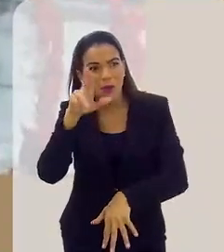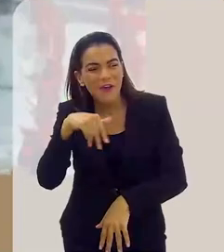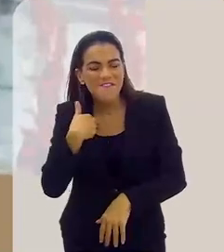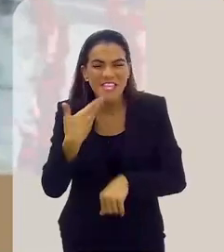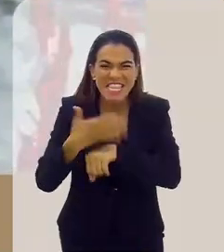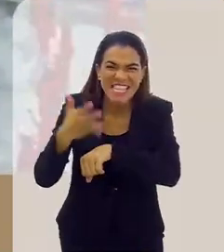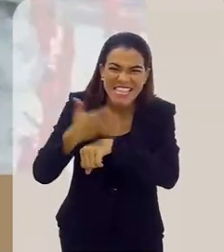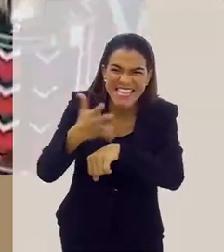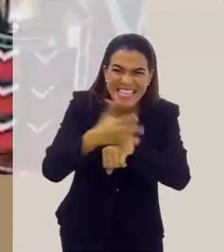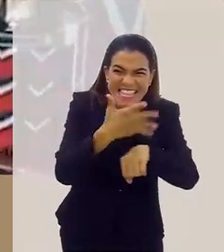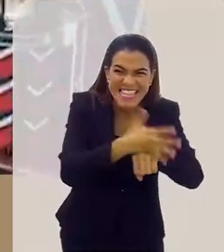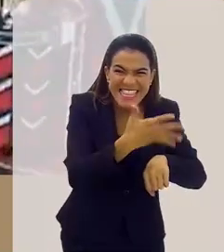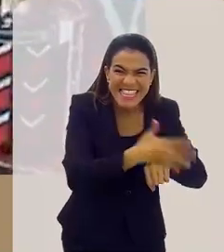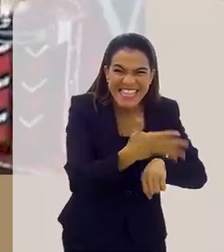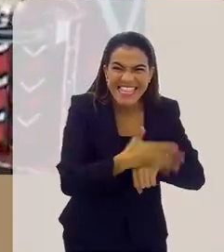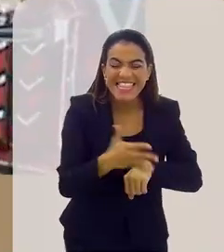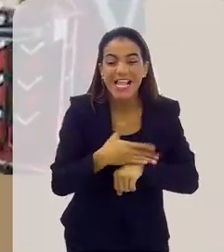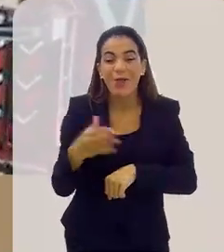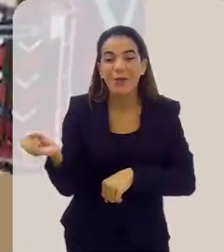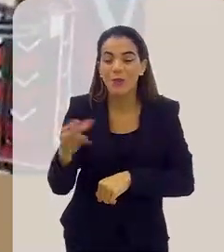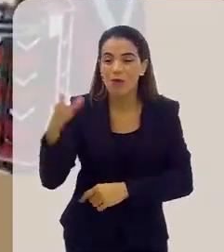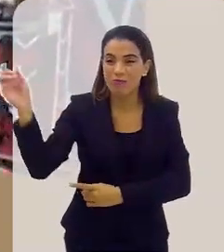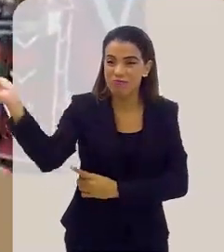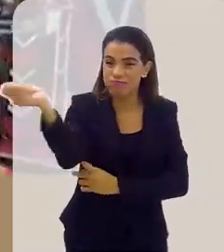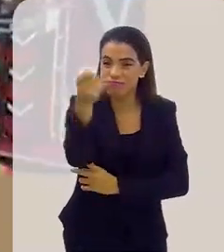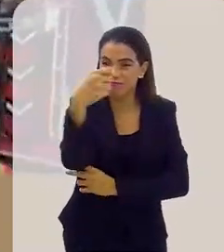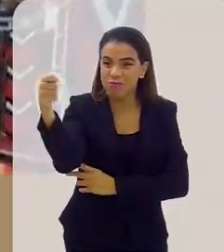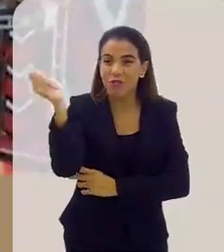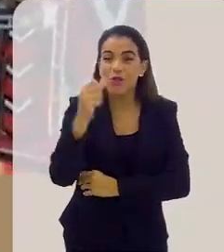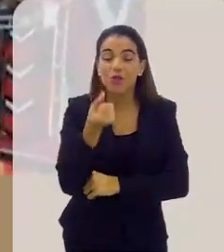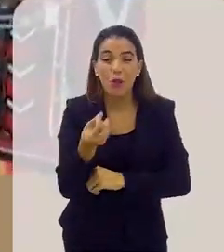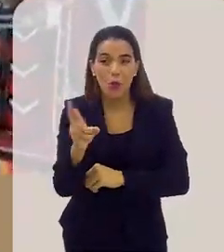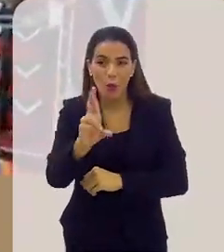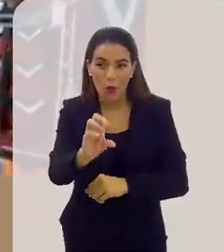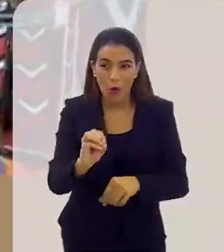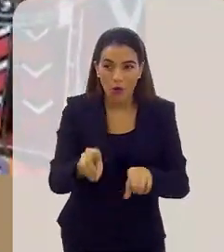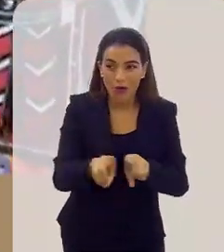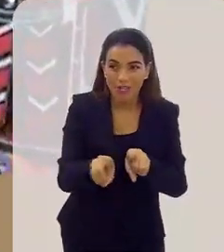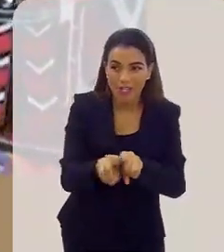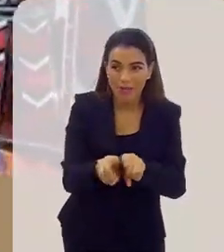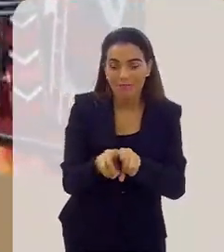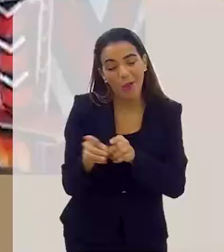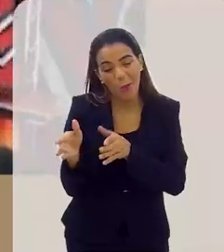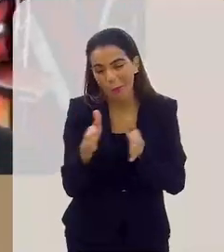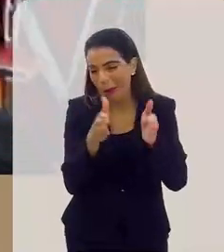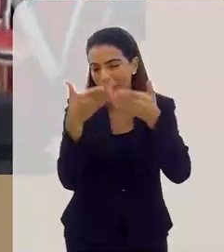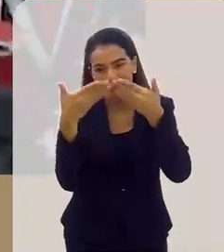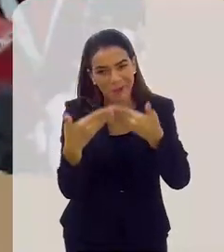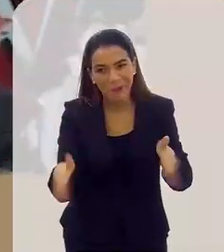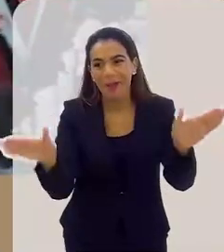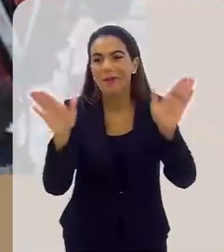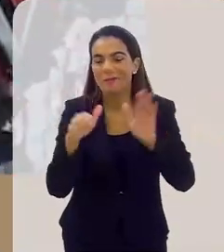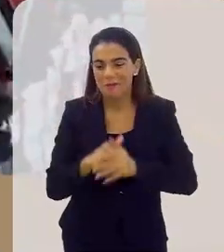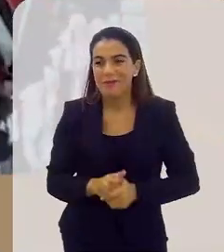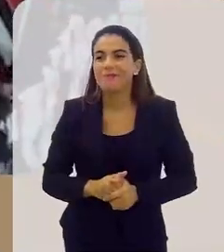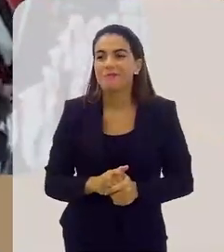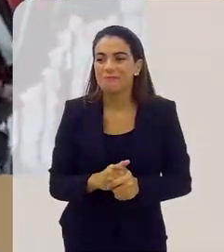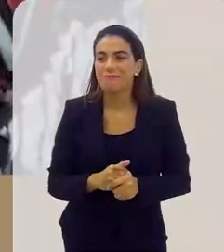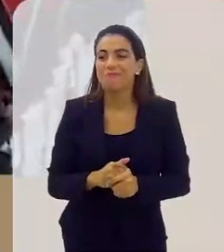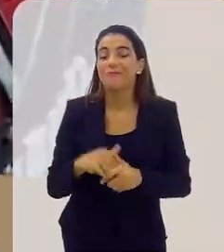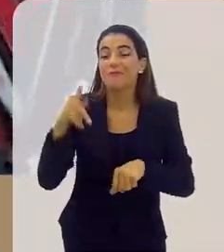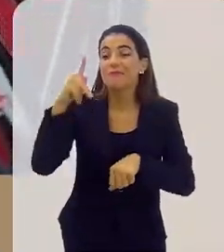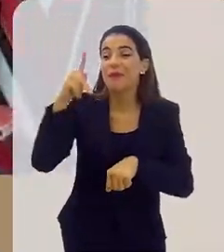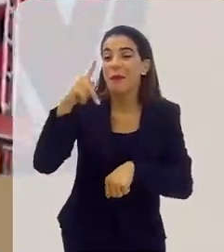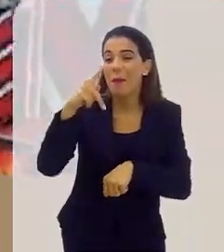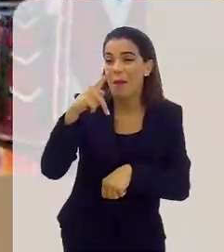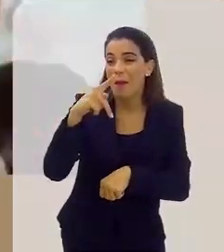nunca ganhei tanto prêmio na minha vida, inclusive um novo estandarte de ouro, né? Então o caminho está aberto aí